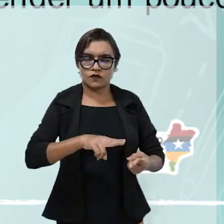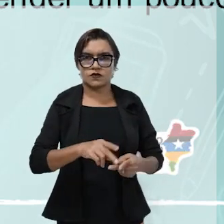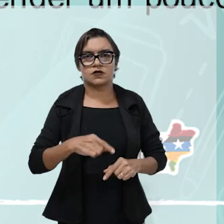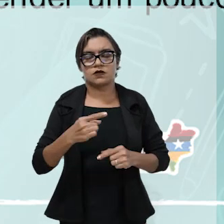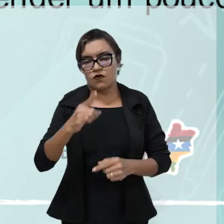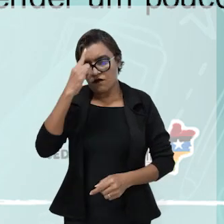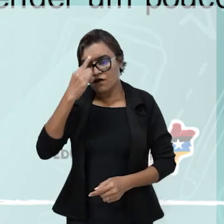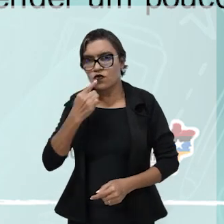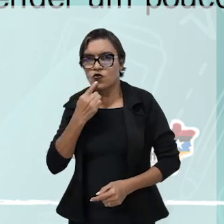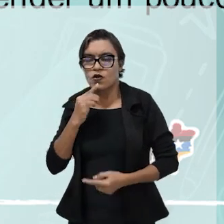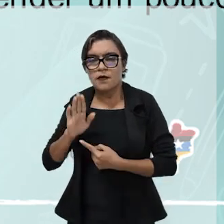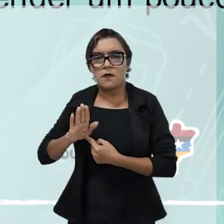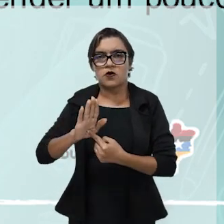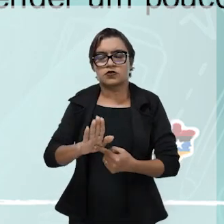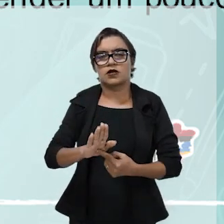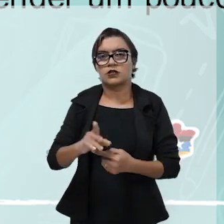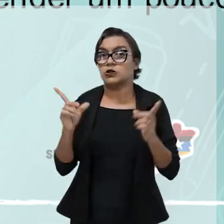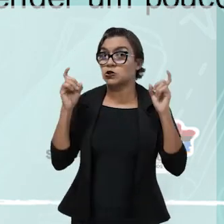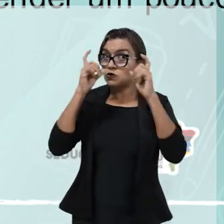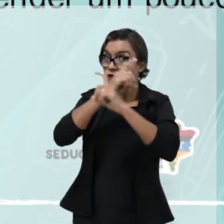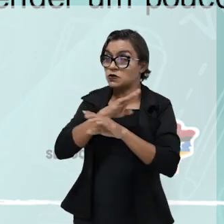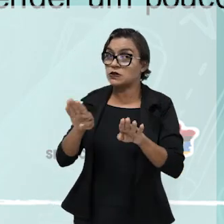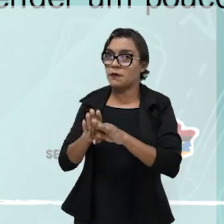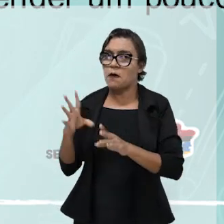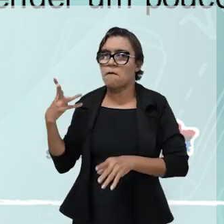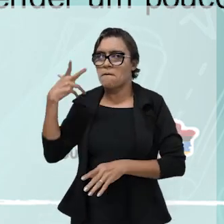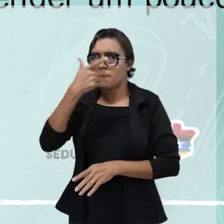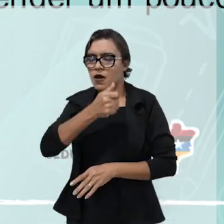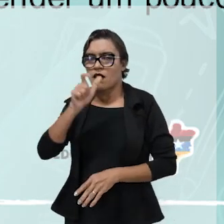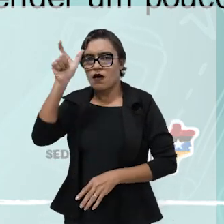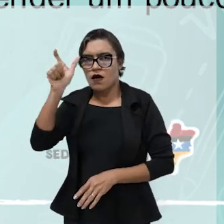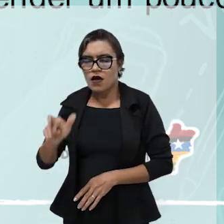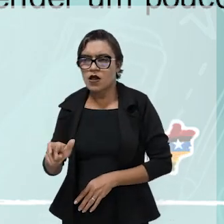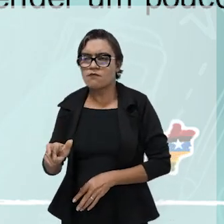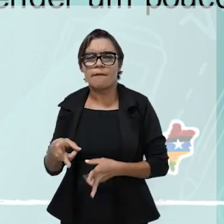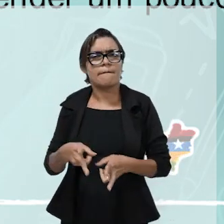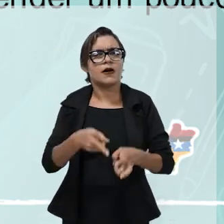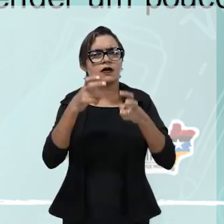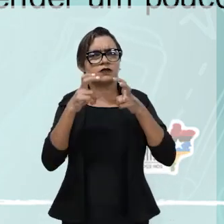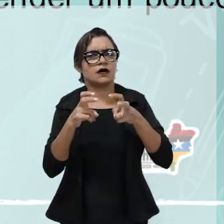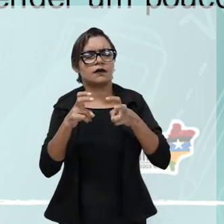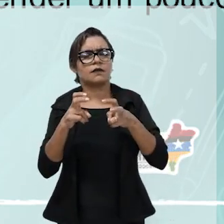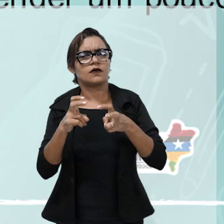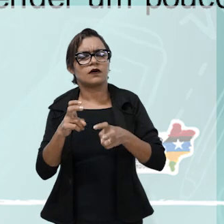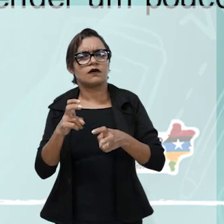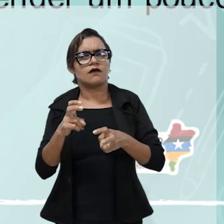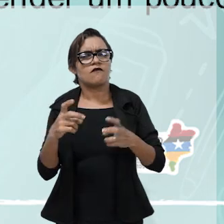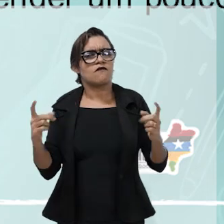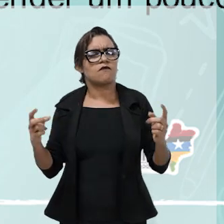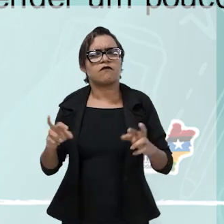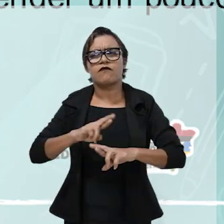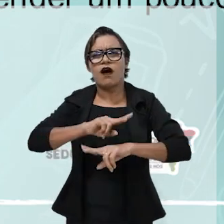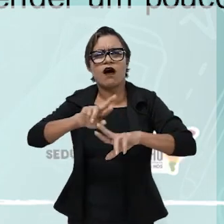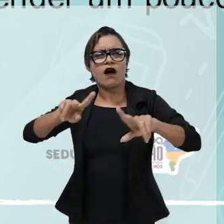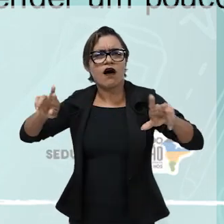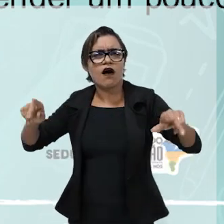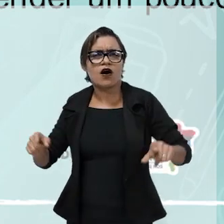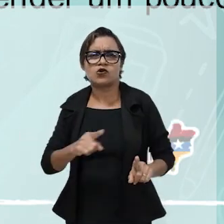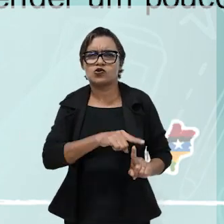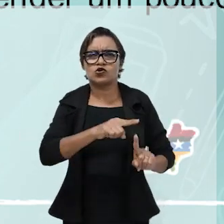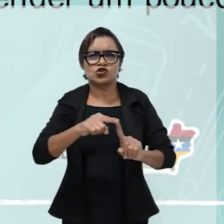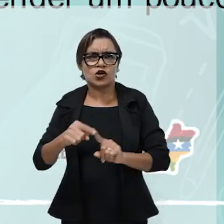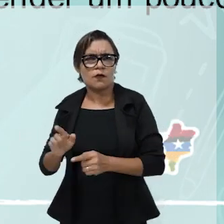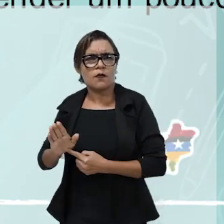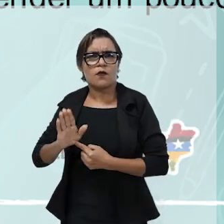são complexas e belas. Camões consegue conciliar imagens muito opostas para explicar o que é amor. O amor, assim como tudo na vida, é um jogo